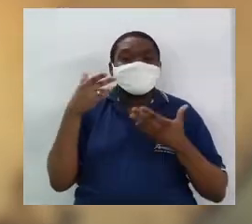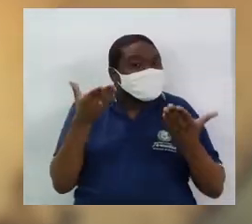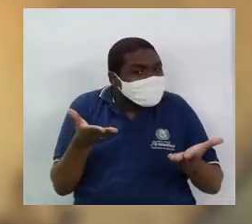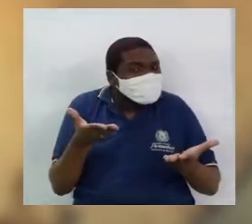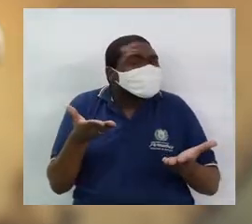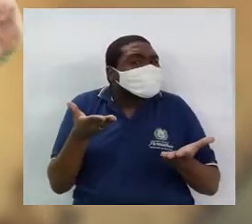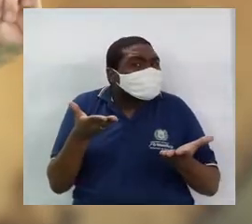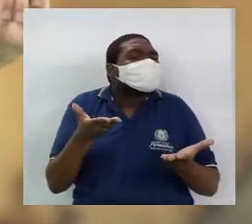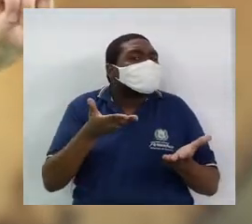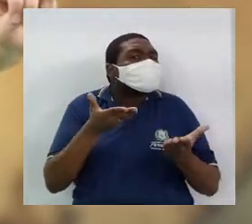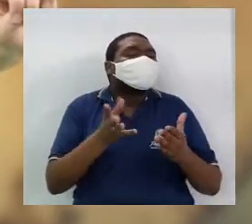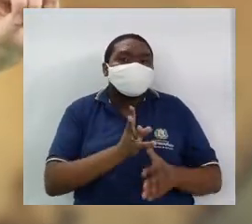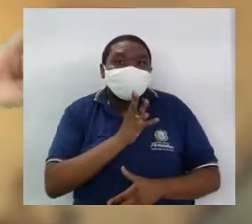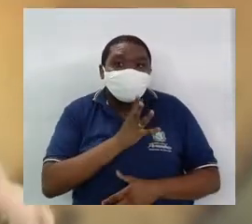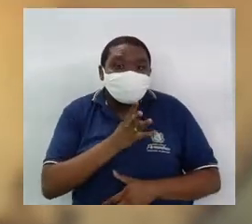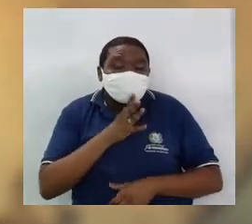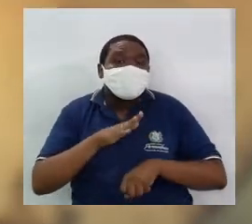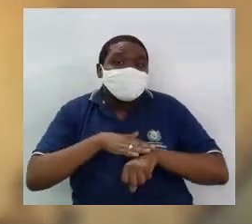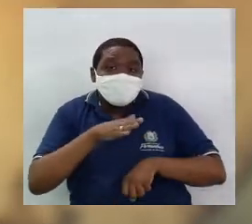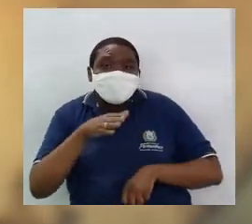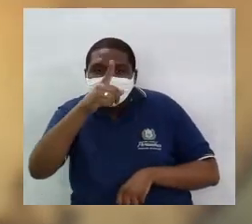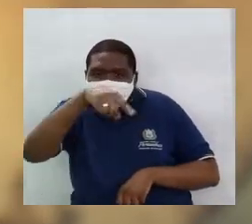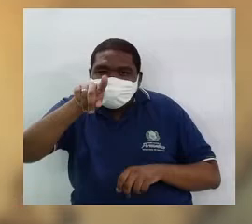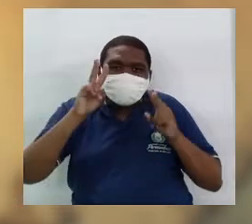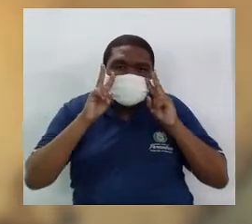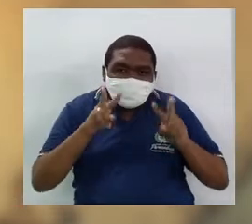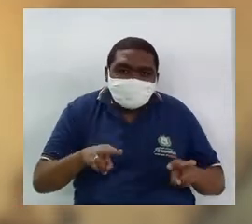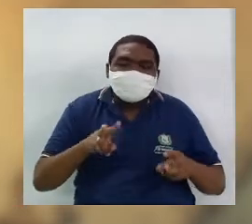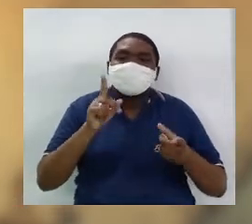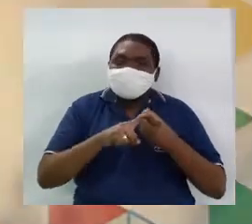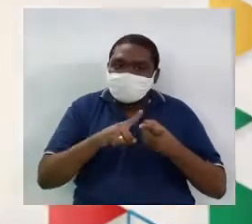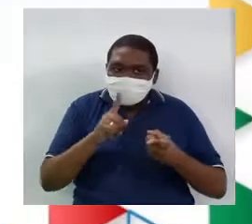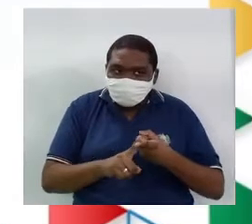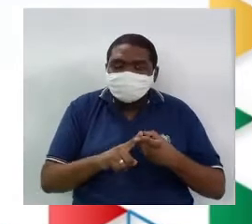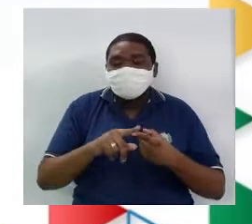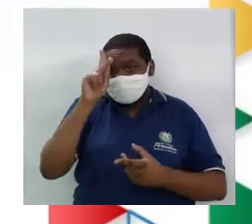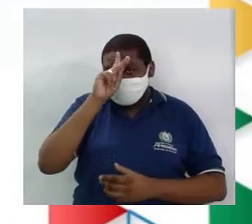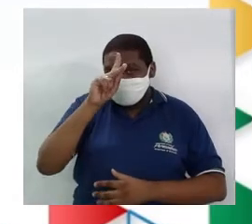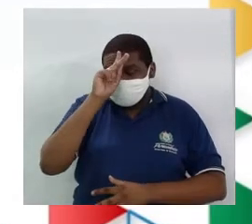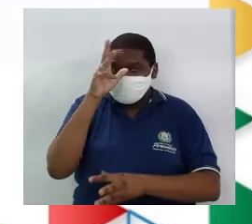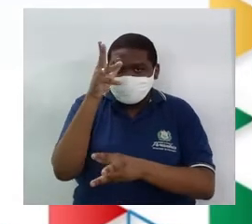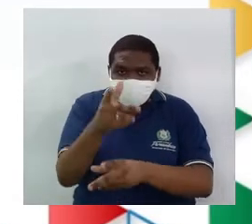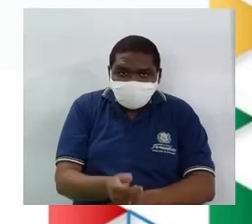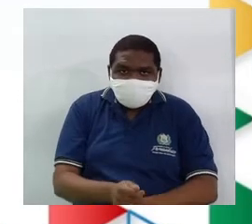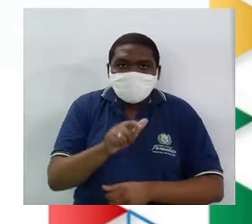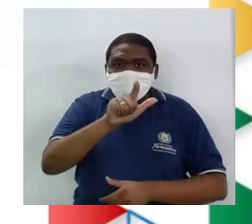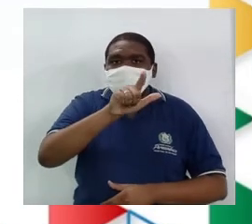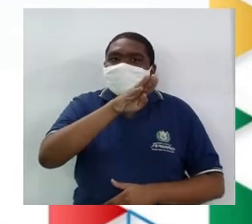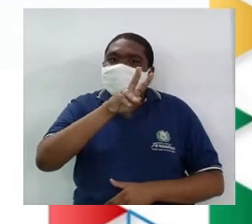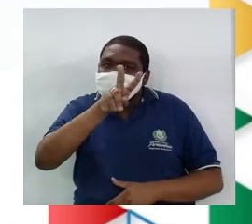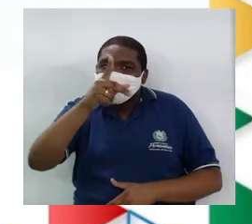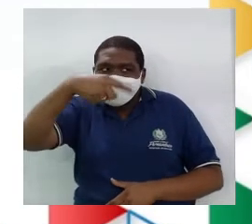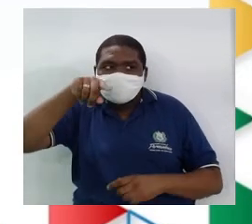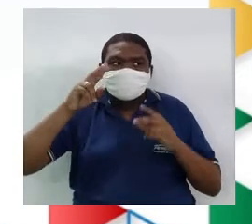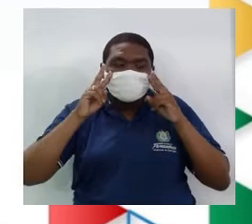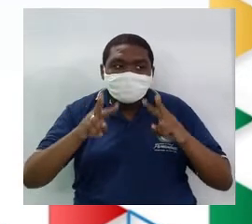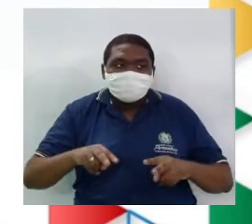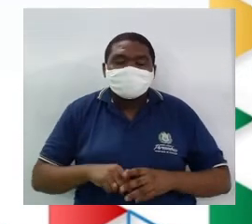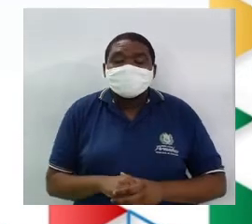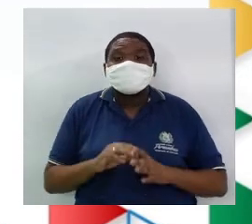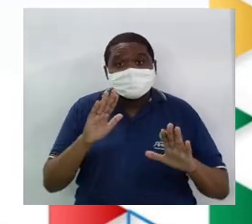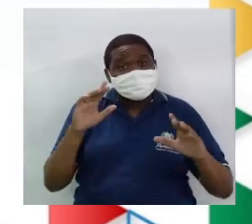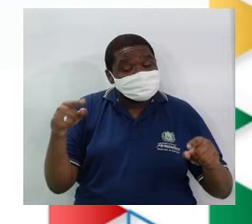aí, conhecer um pouco mais. E vejam só, trago mais um histórico da LBV. Vejam só, de acordo